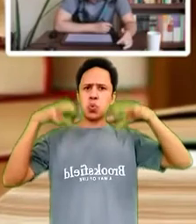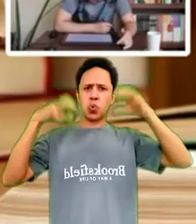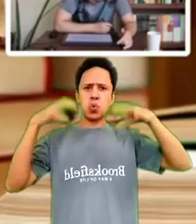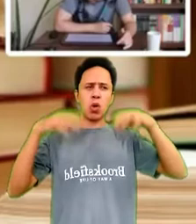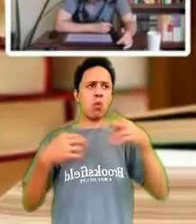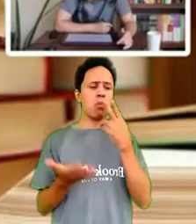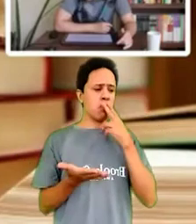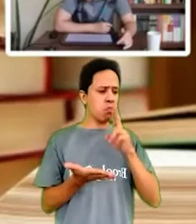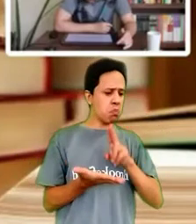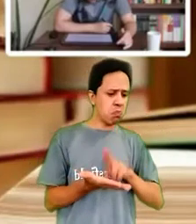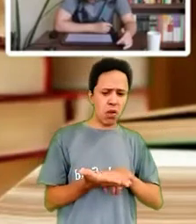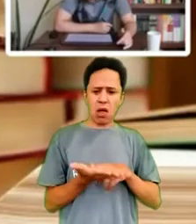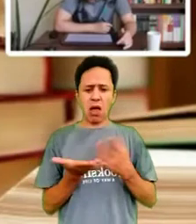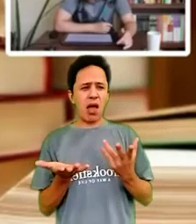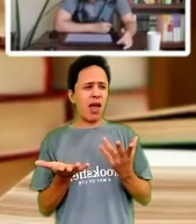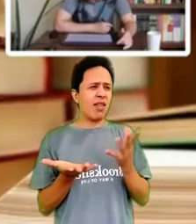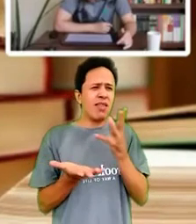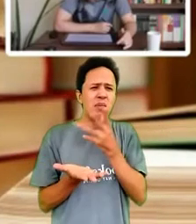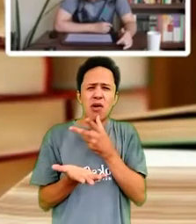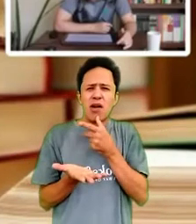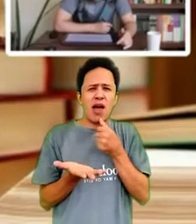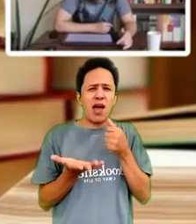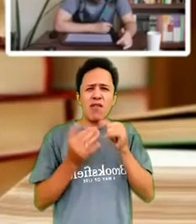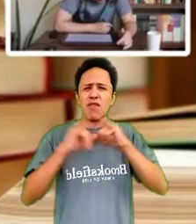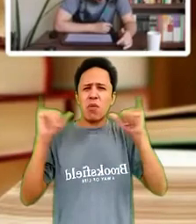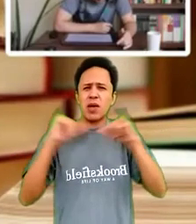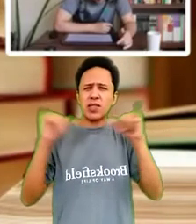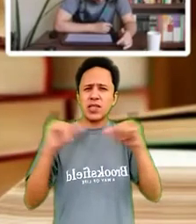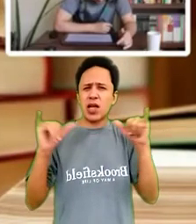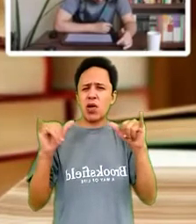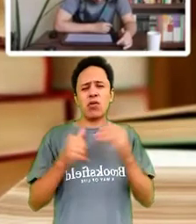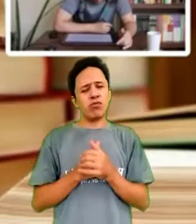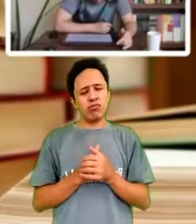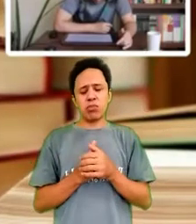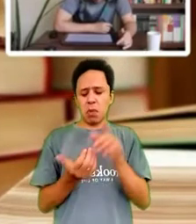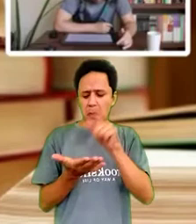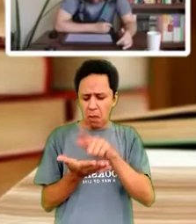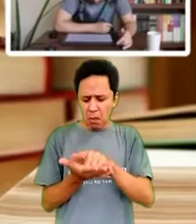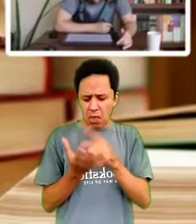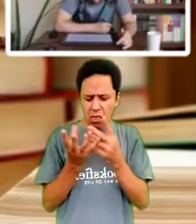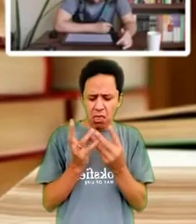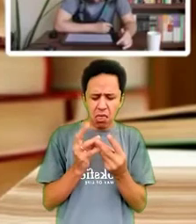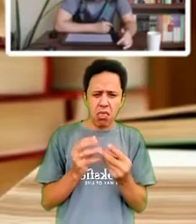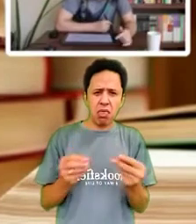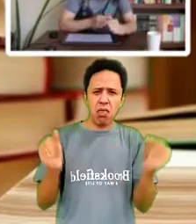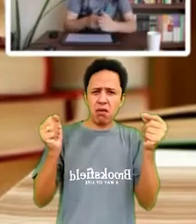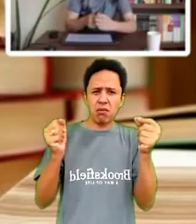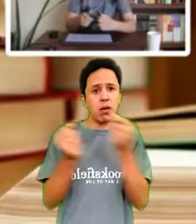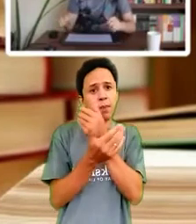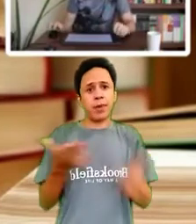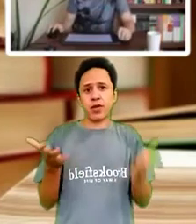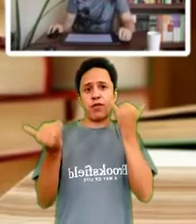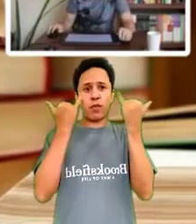aparecia ensopada, uns 7 dias mais tarde. Não dava para ler o papel transformado em mingau. Deixa